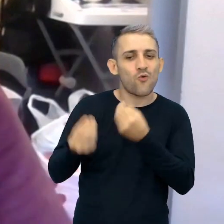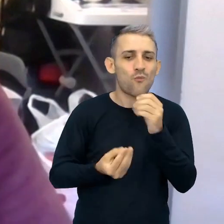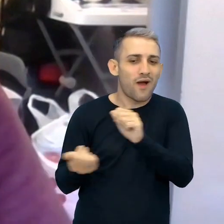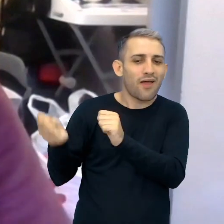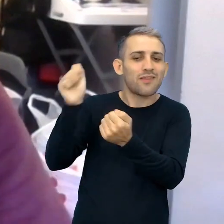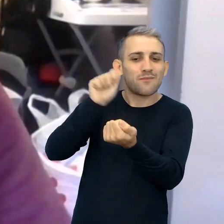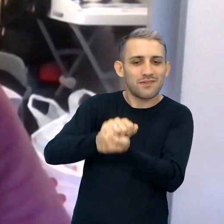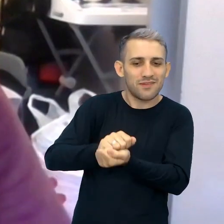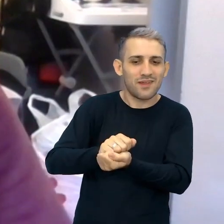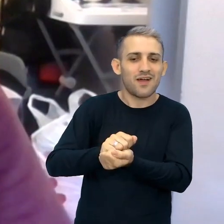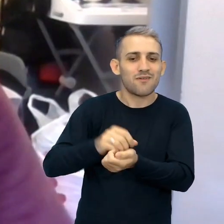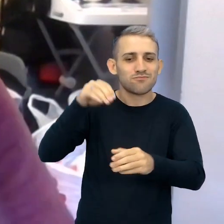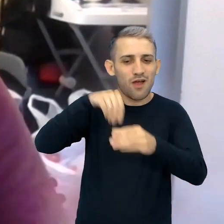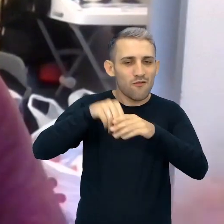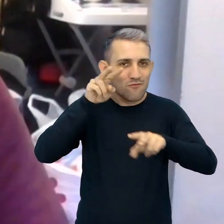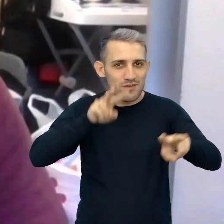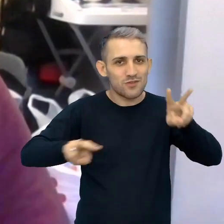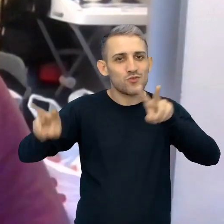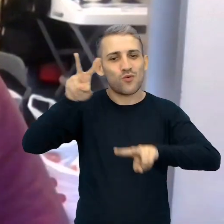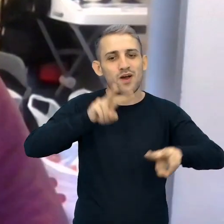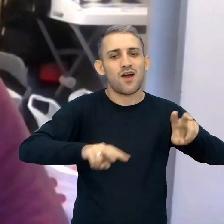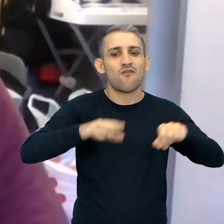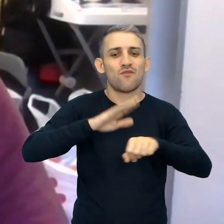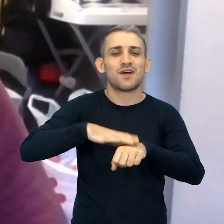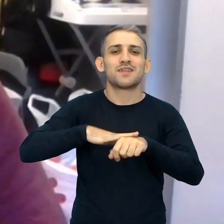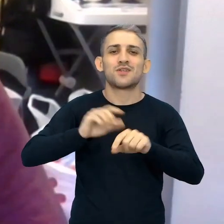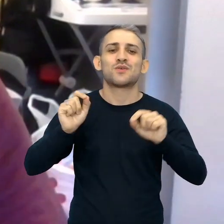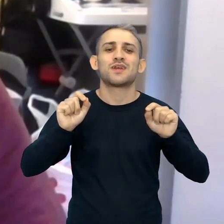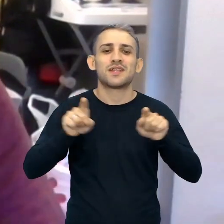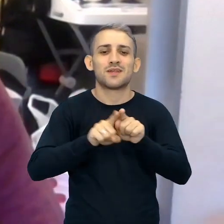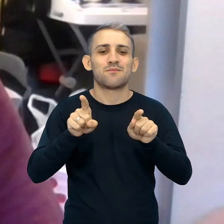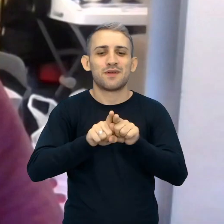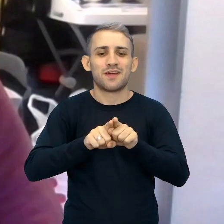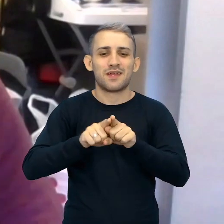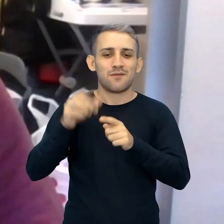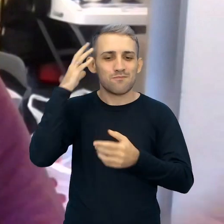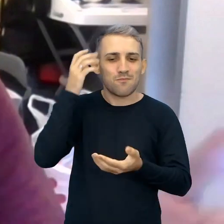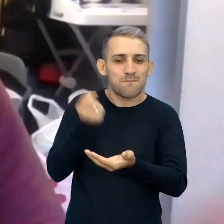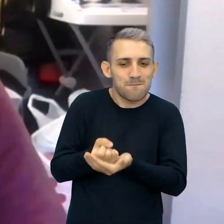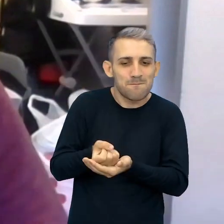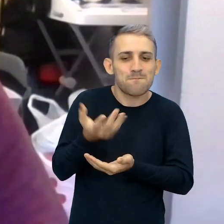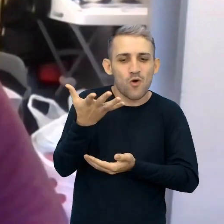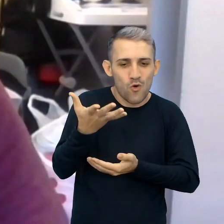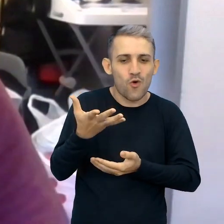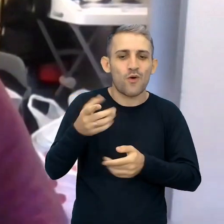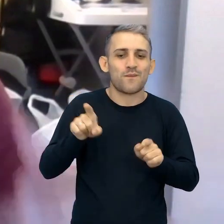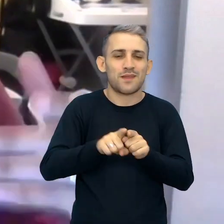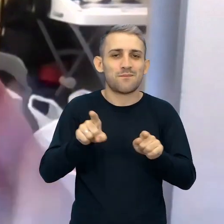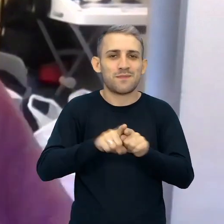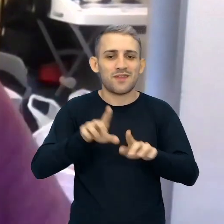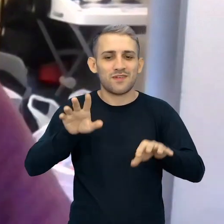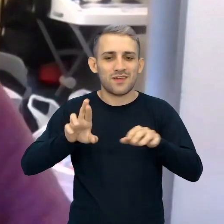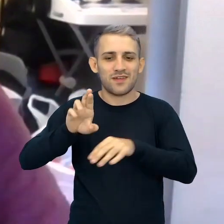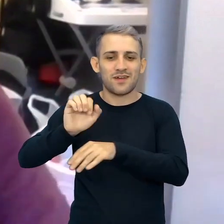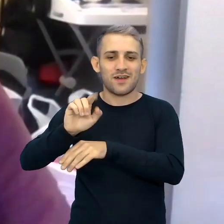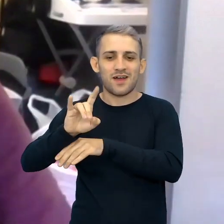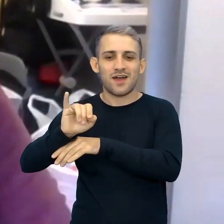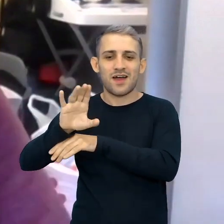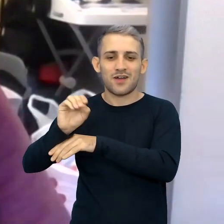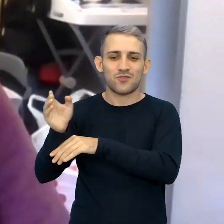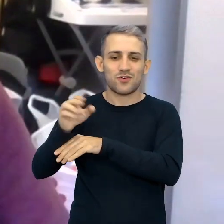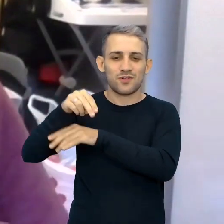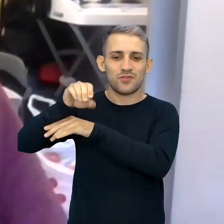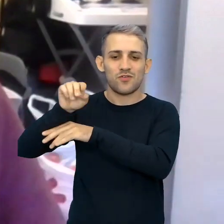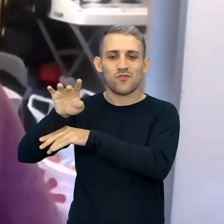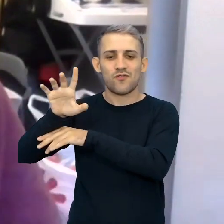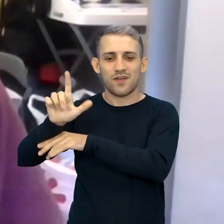isso para um elemento visual. Ou se eu estivesse fazendo, por exemplo, um podcast, uma radionovela, eu poderia me preocupar em palavras